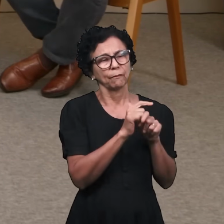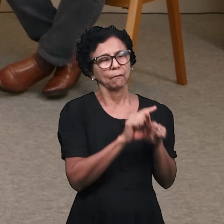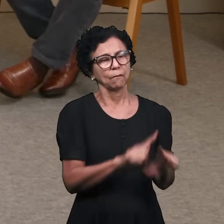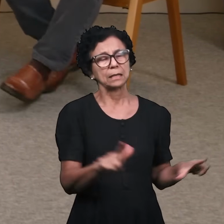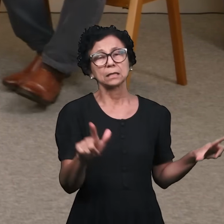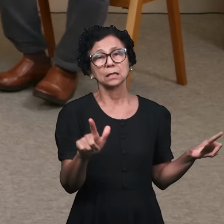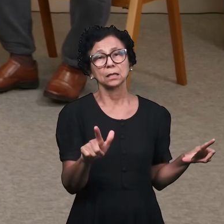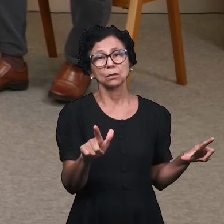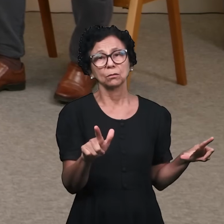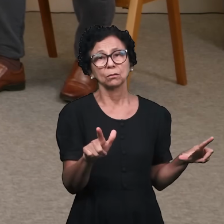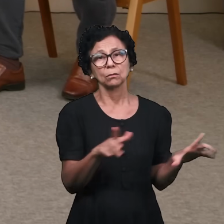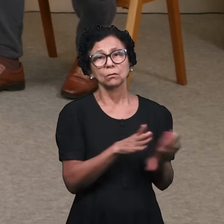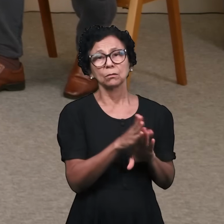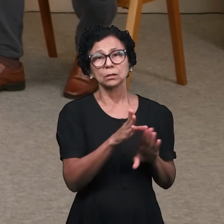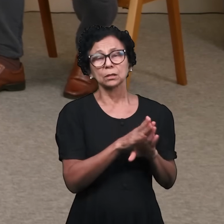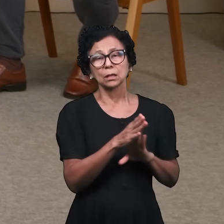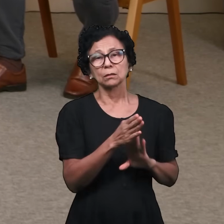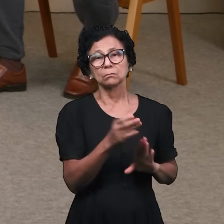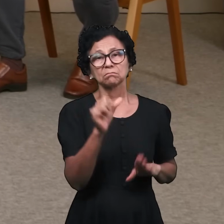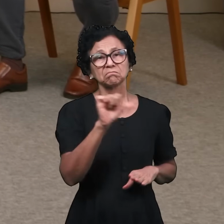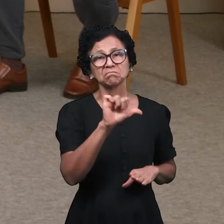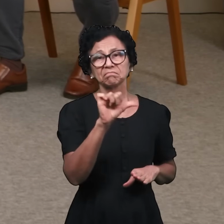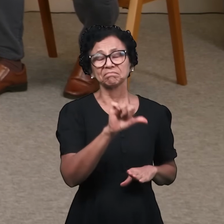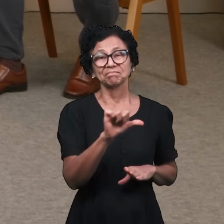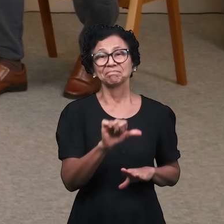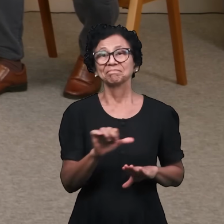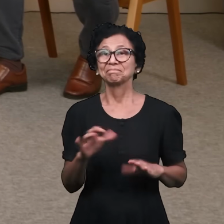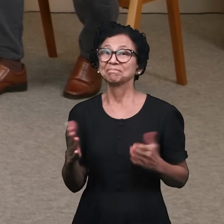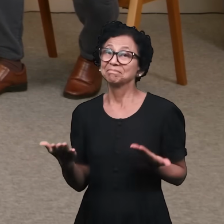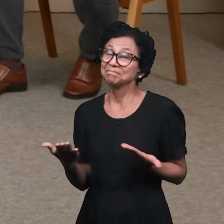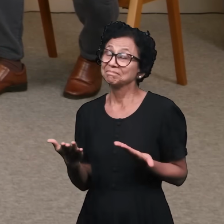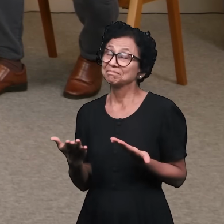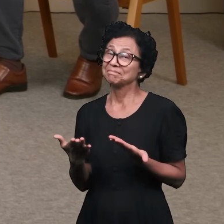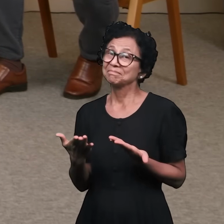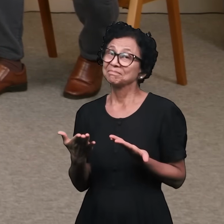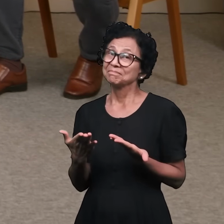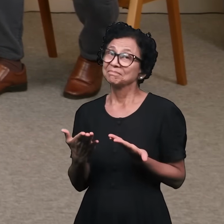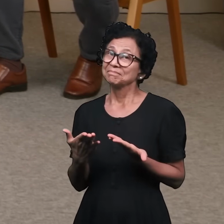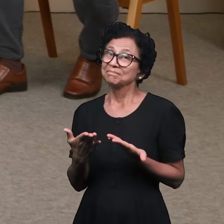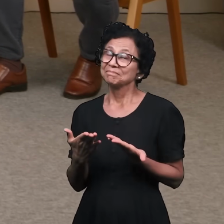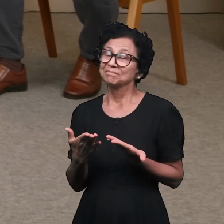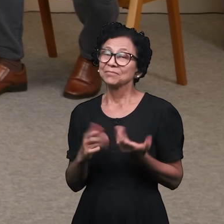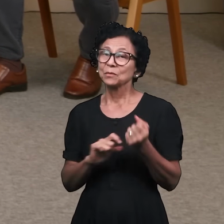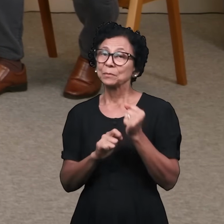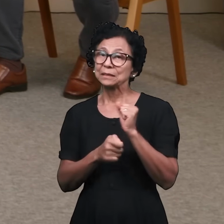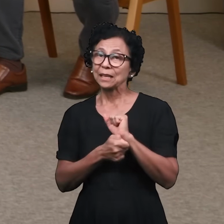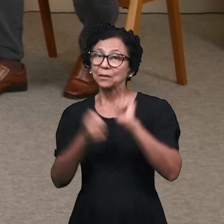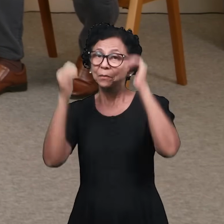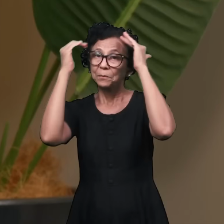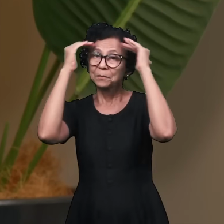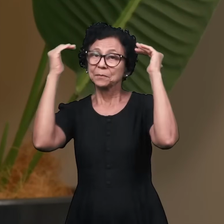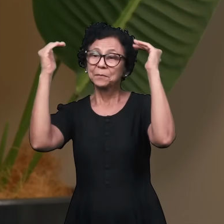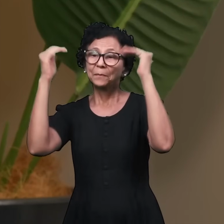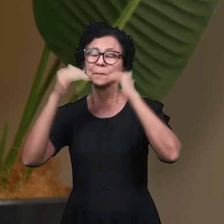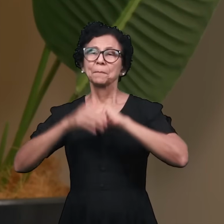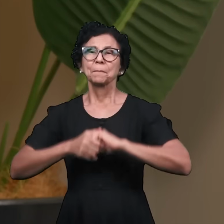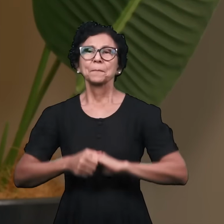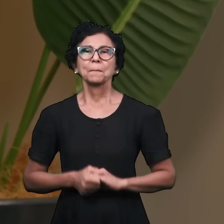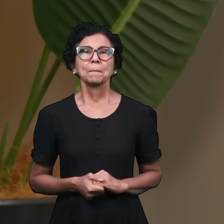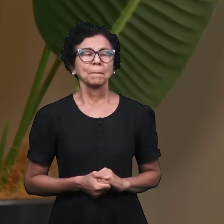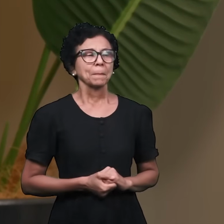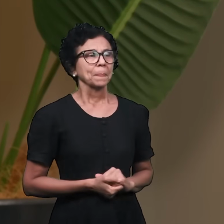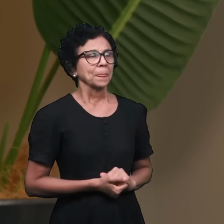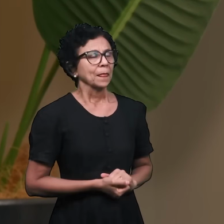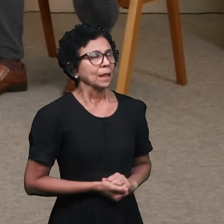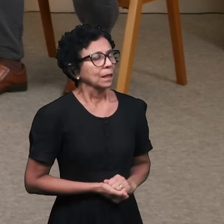nada, não é? Na verdade, a vida, ela está em obedecer. Amém. Agora nós estamos vendo aqui, pastor